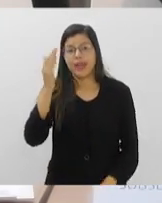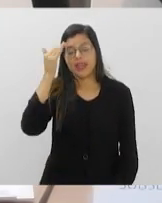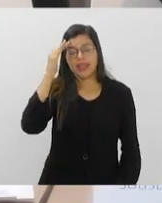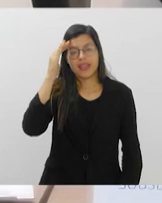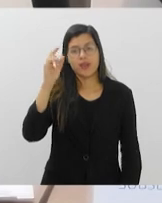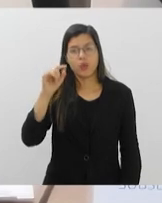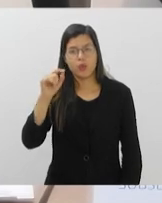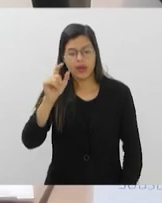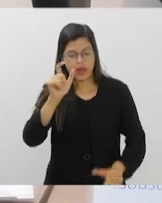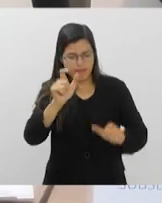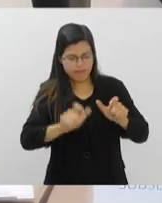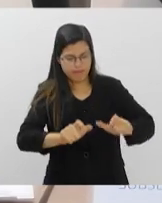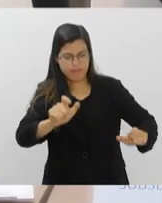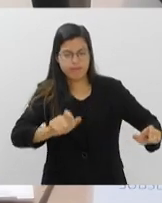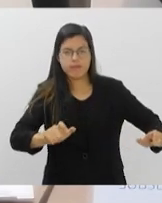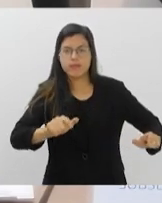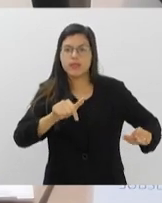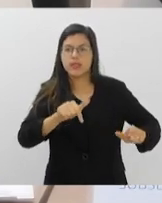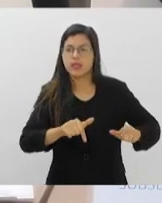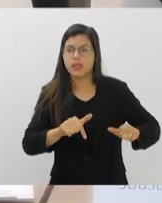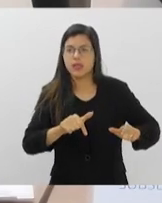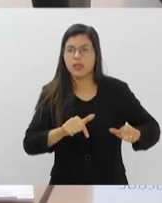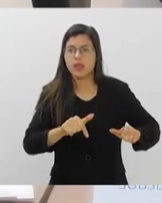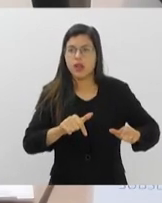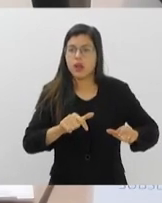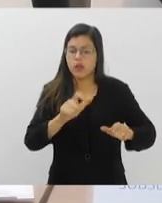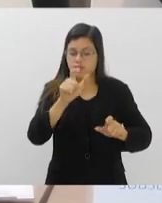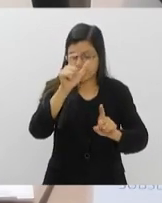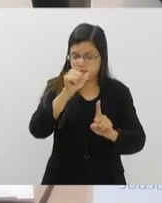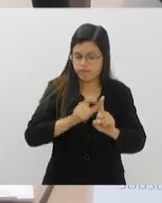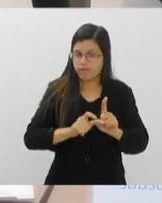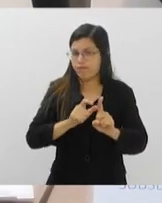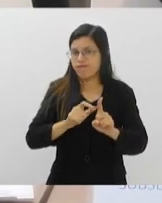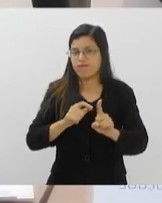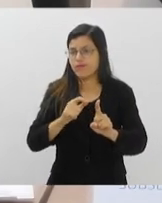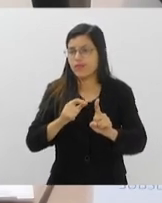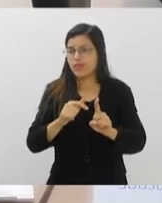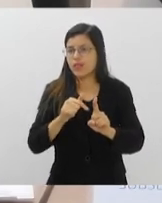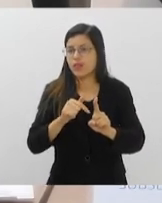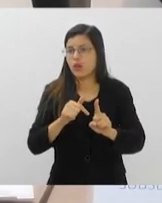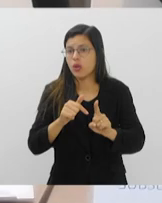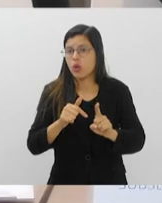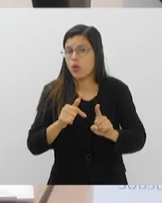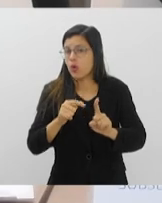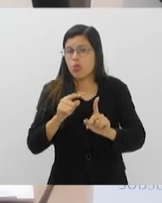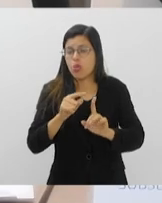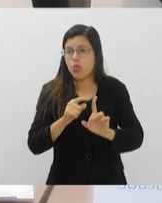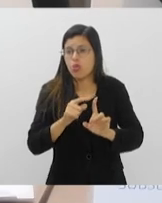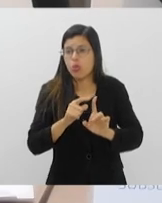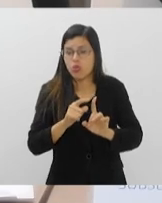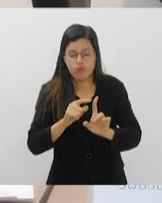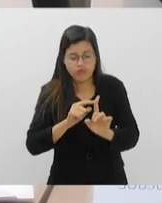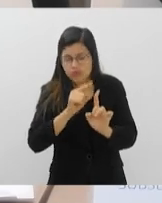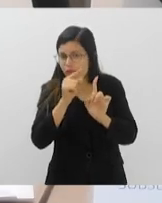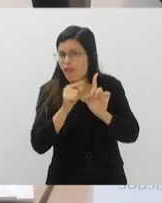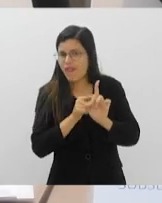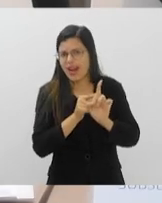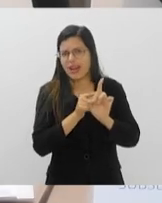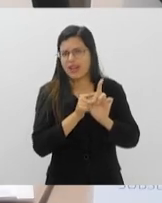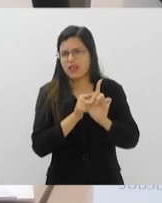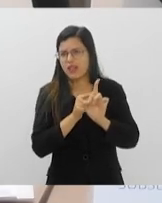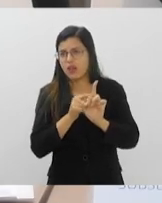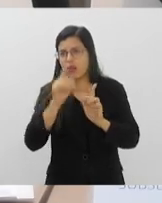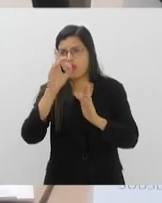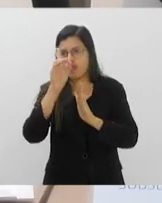o indivíduo começa a ser indivíduo desde a sua ternidade desde o ventre nascituro no direito da